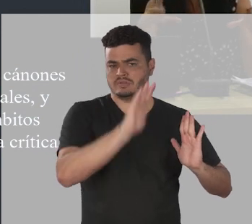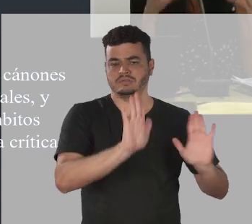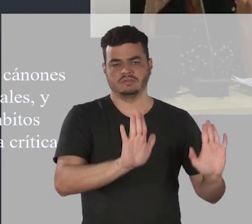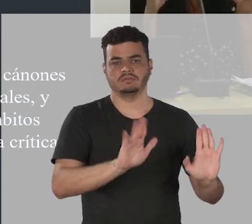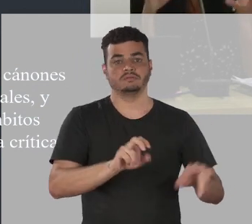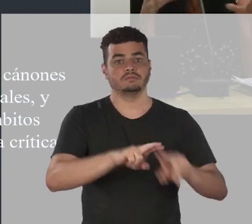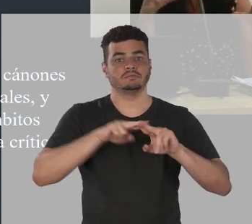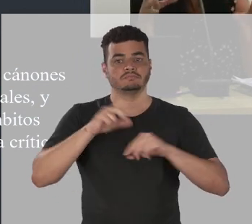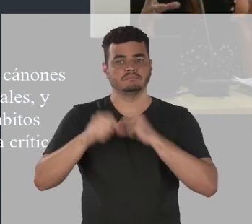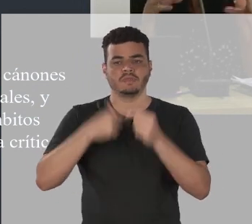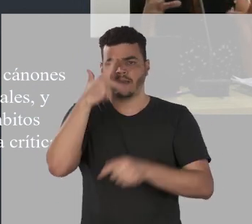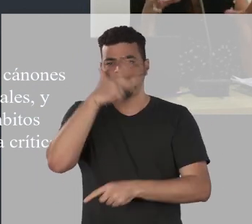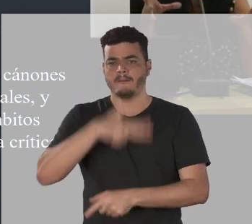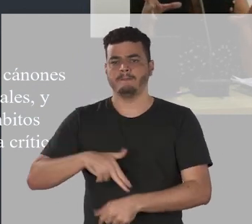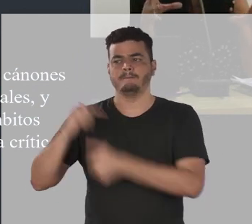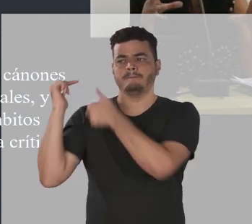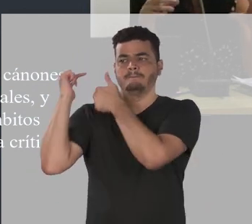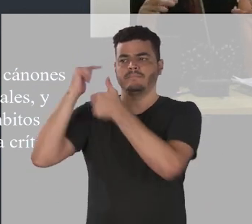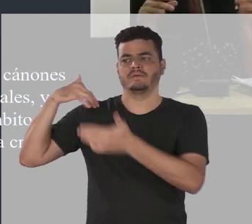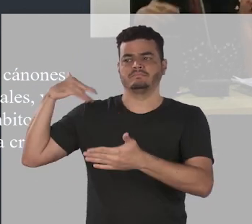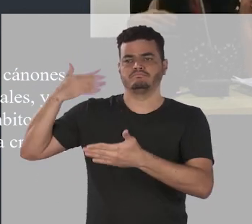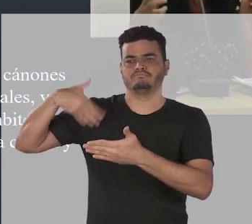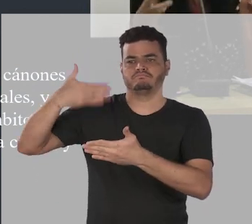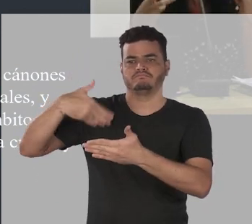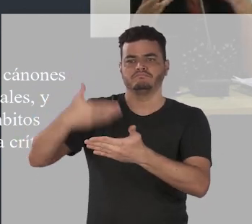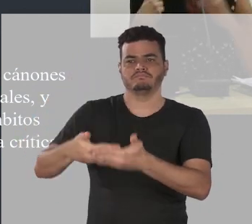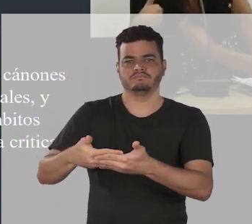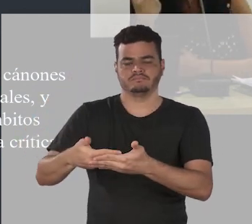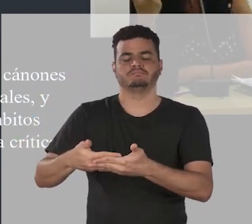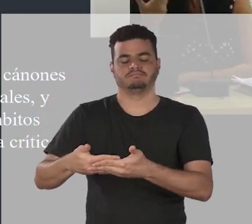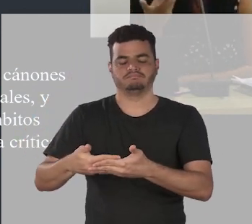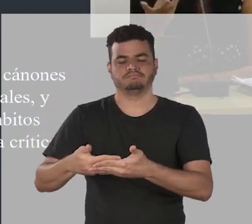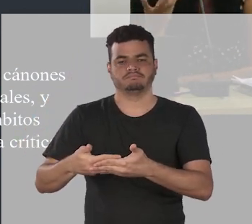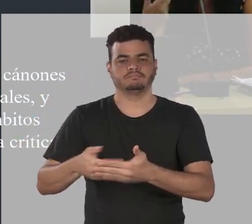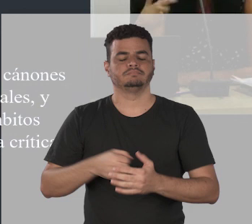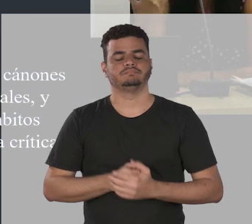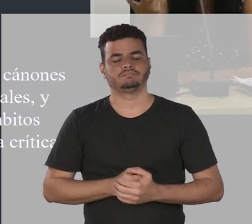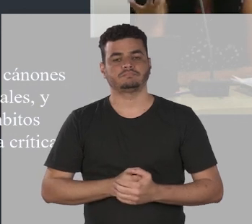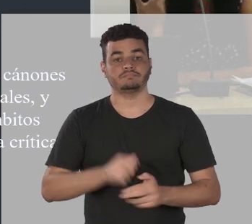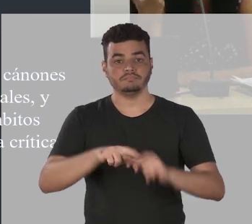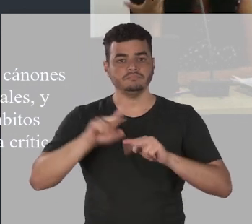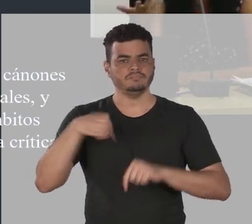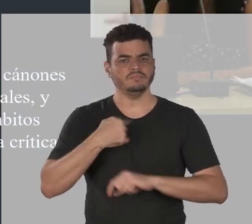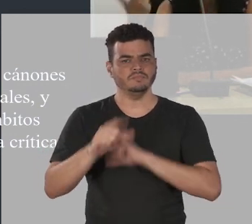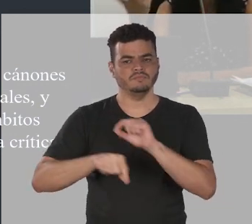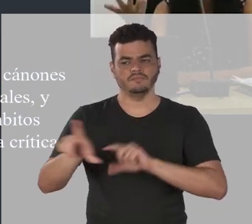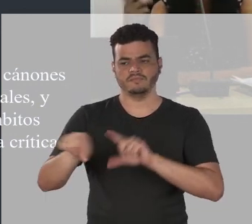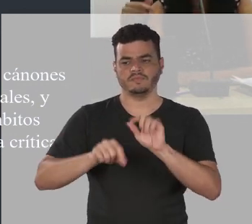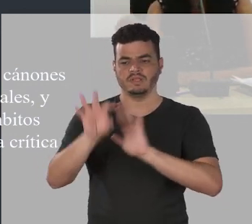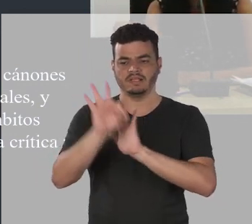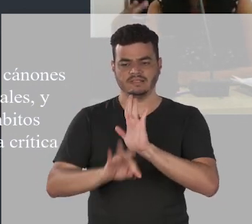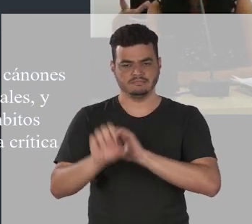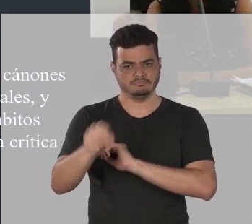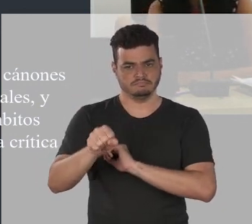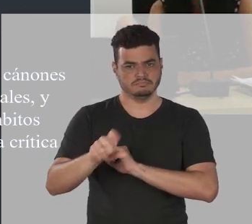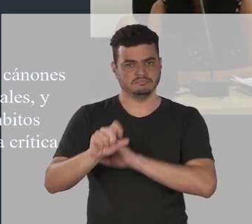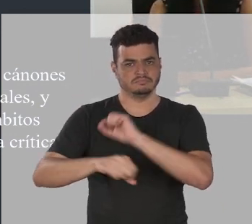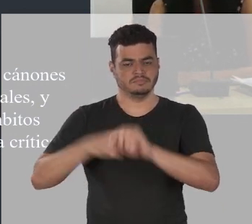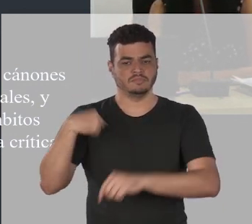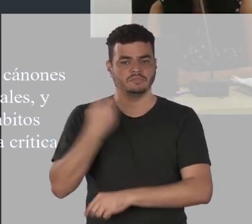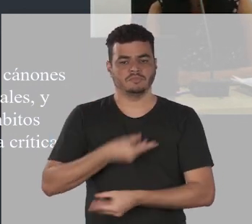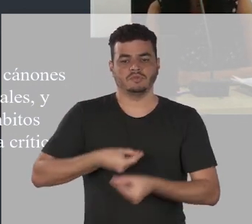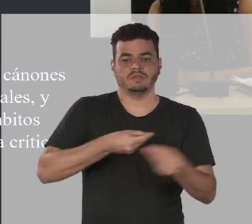Por muitas décadas, isto se tem mantido essa imagem, e isso se vê na seleção dos